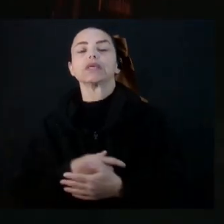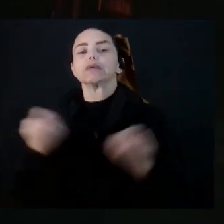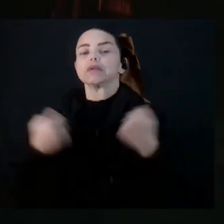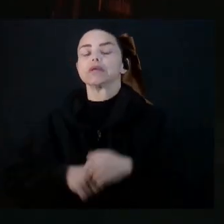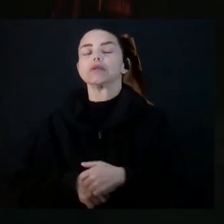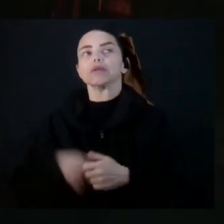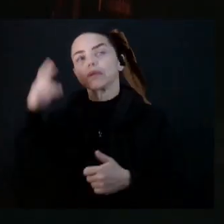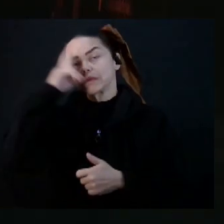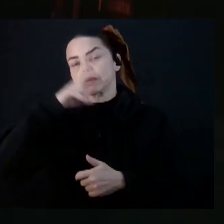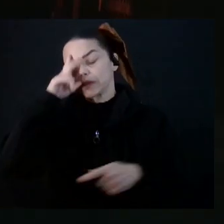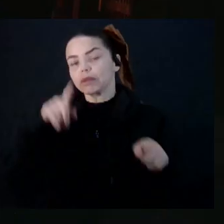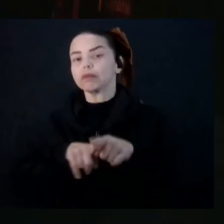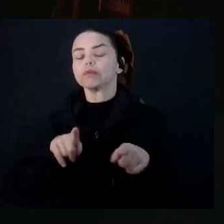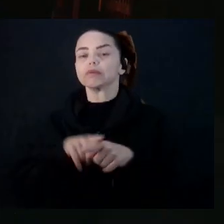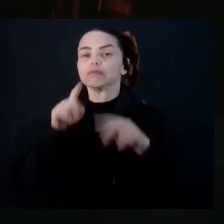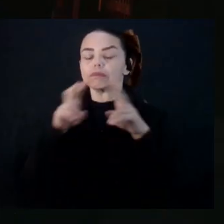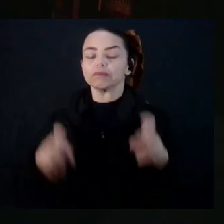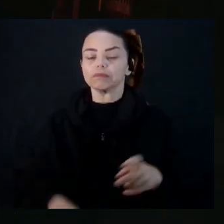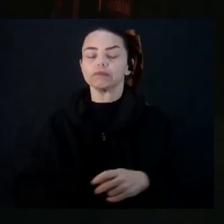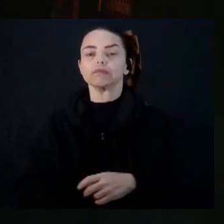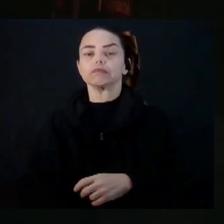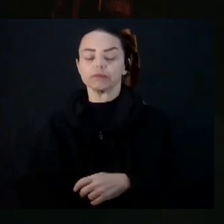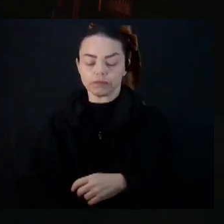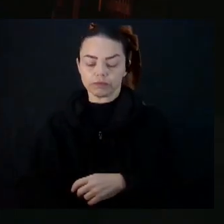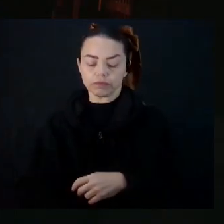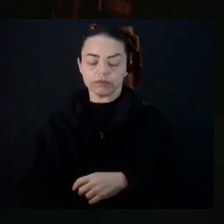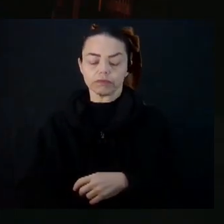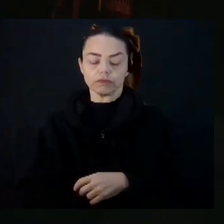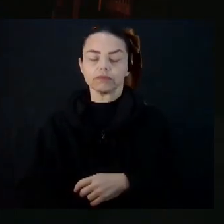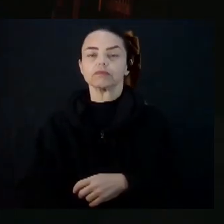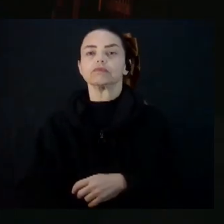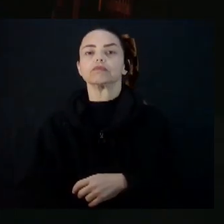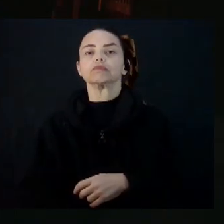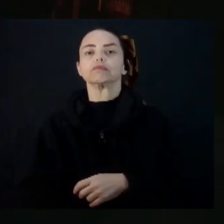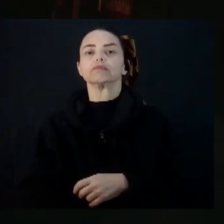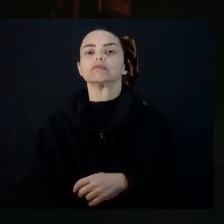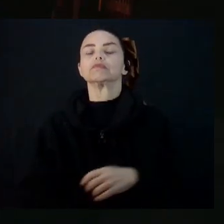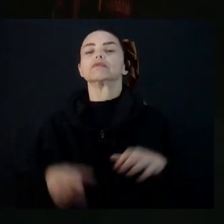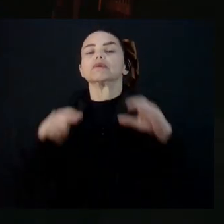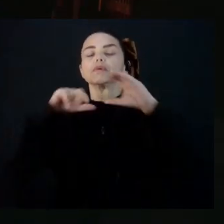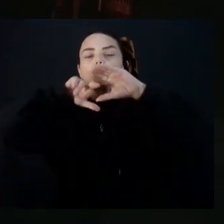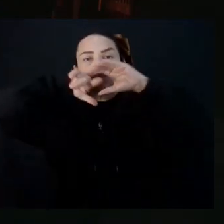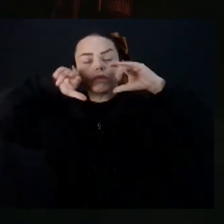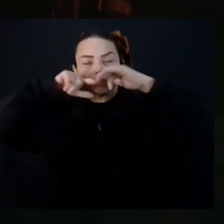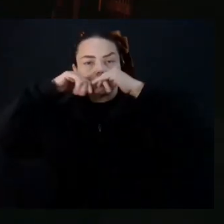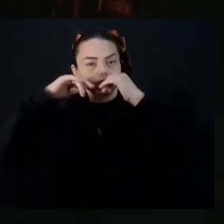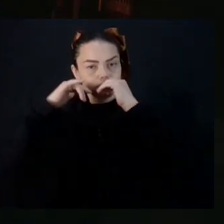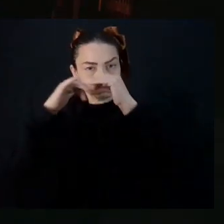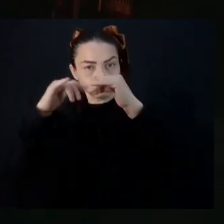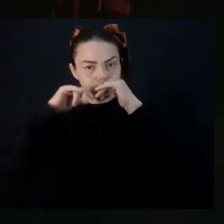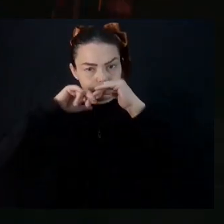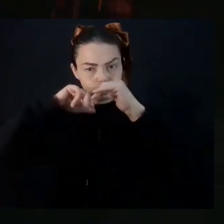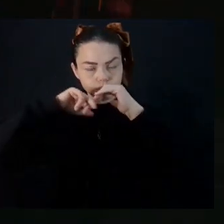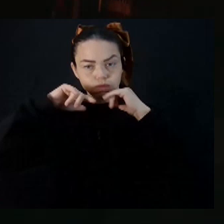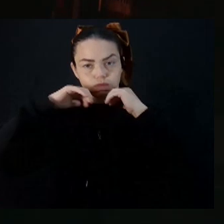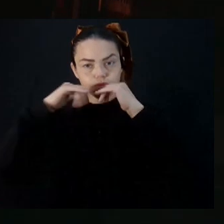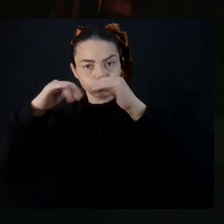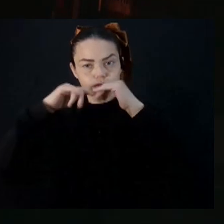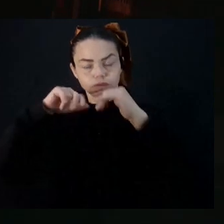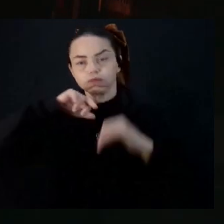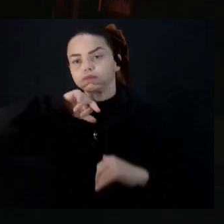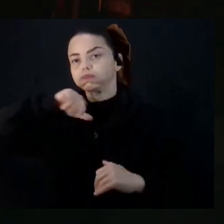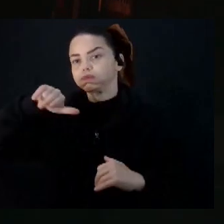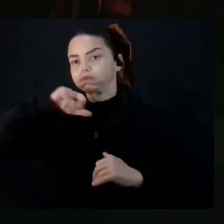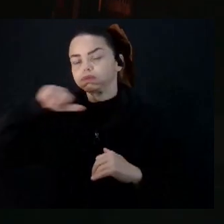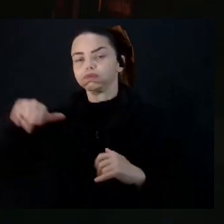o assunto de escola e crianças neurodivergentes, né? Porque é um desafio muito grande, tanto para os